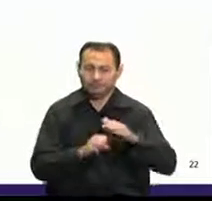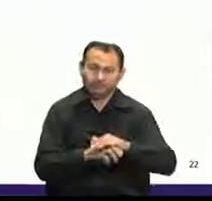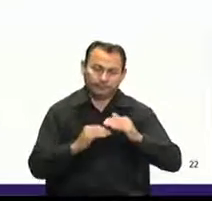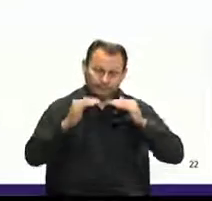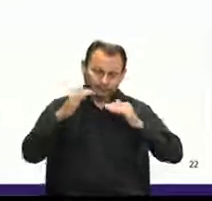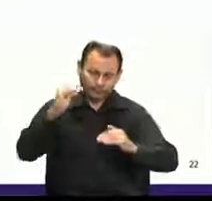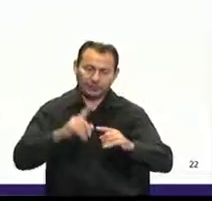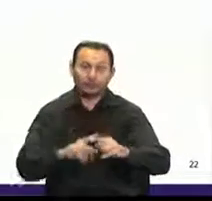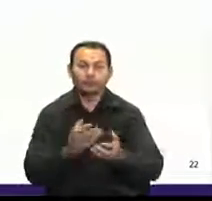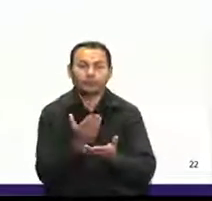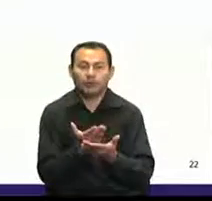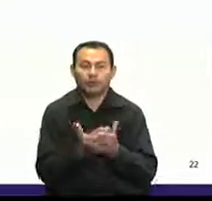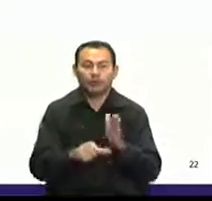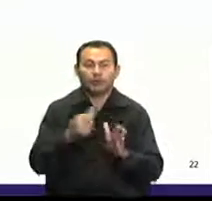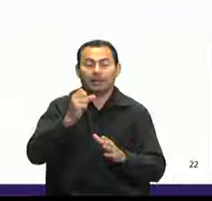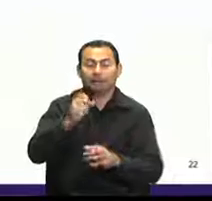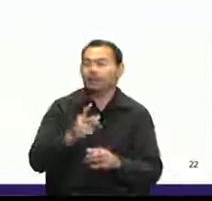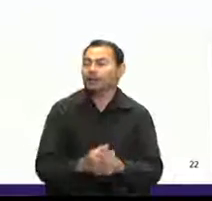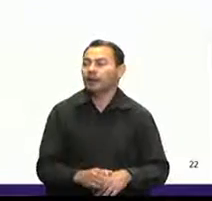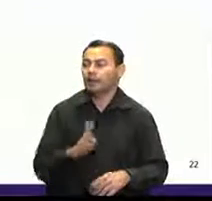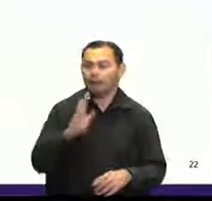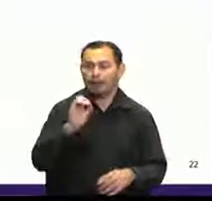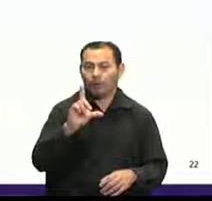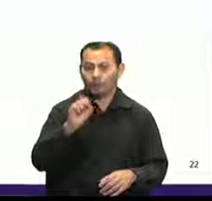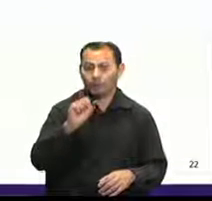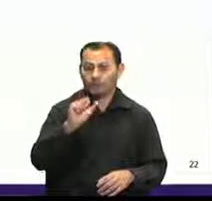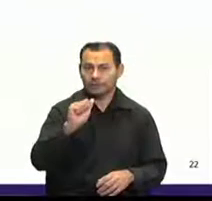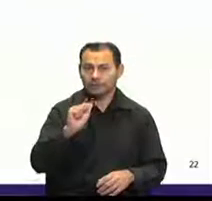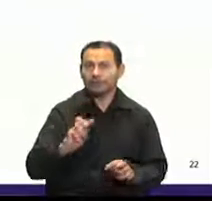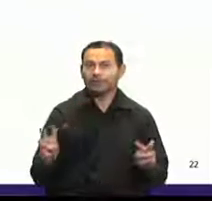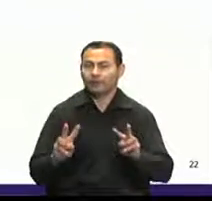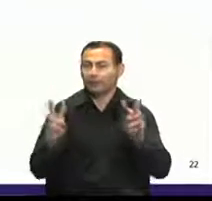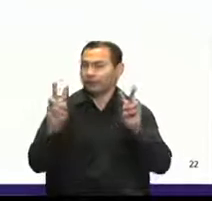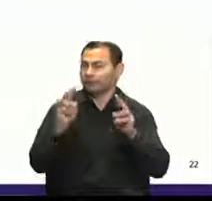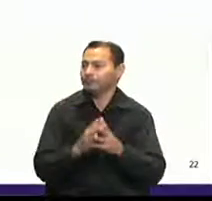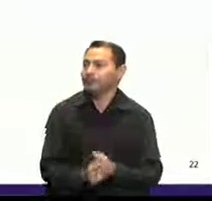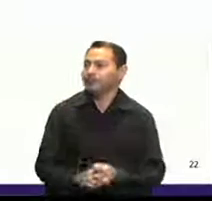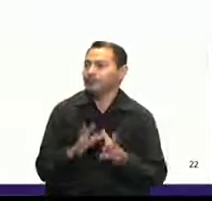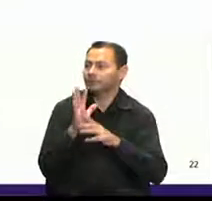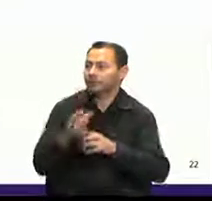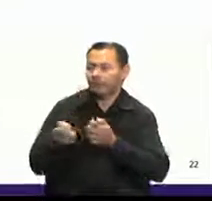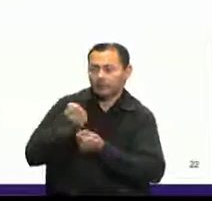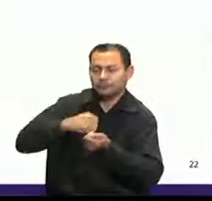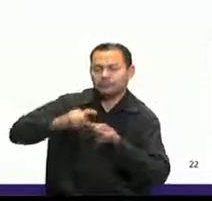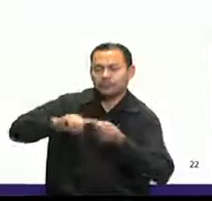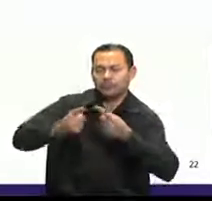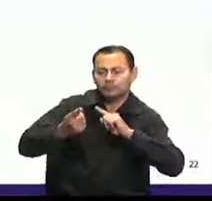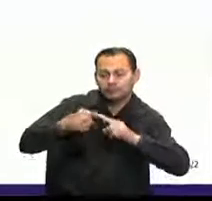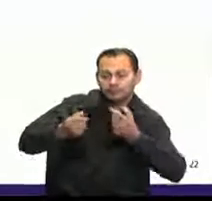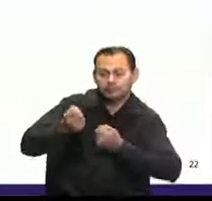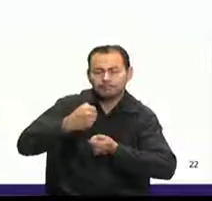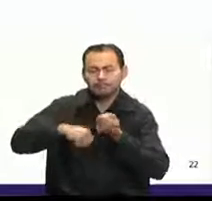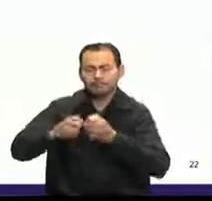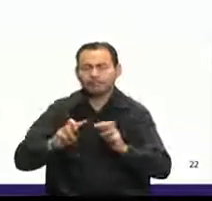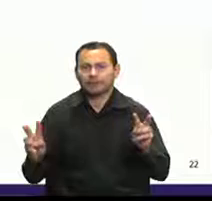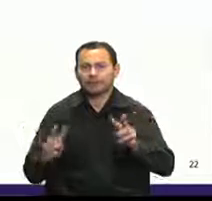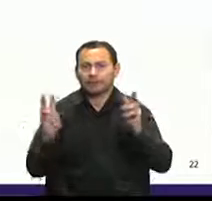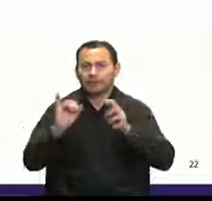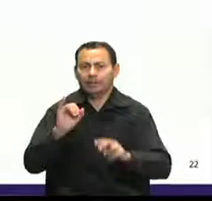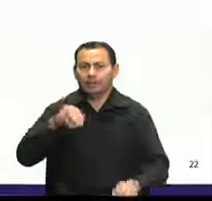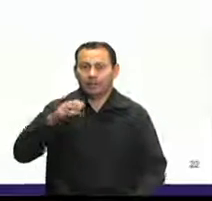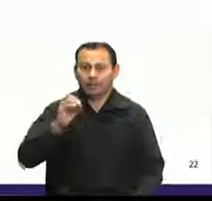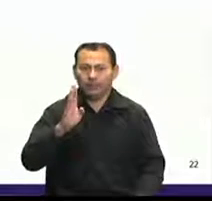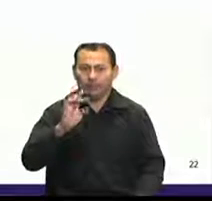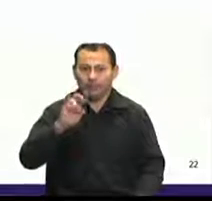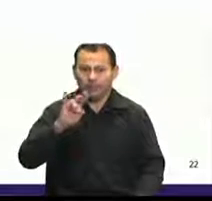bastante na primeira sp temos a bolsa de valores os bons valores vão sendo as negociações valores mobiliários que